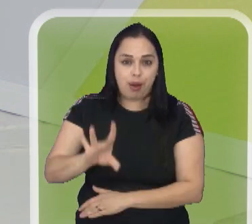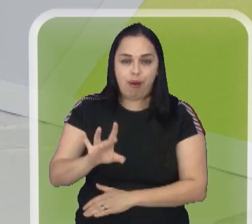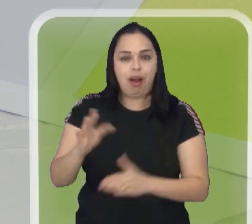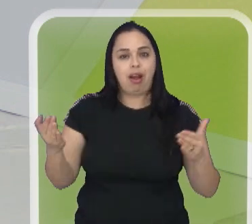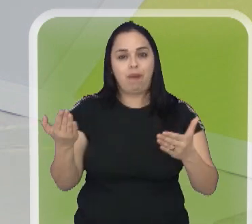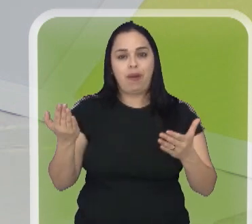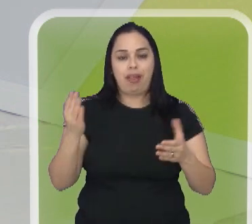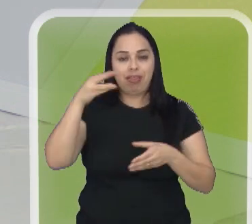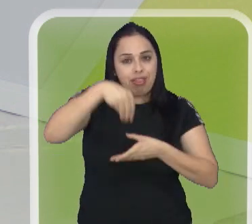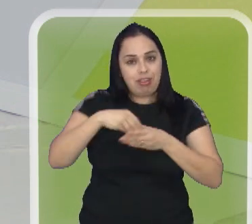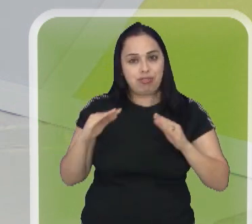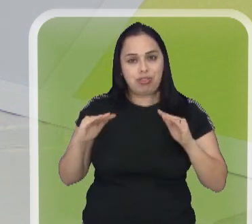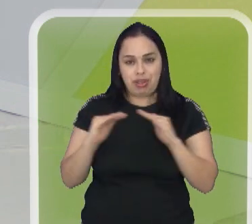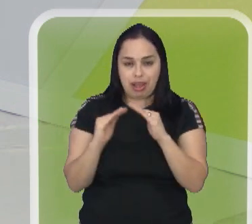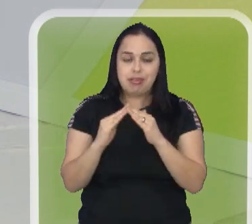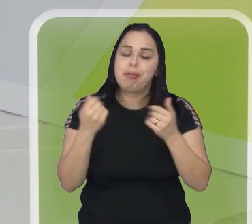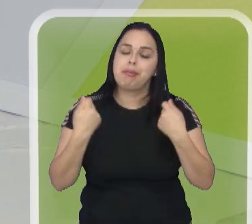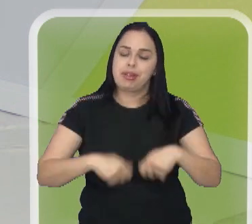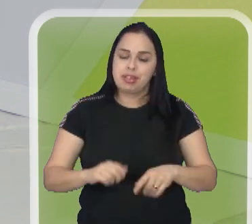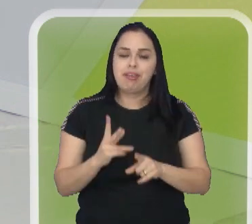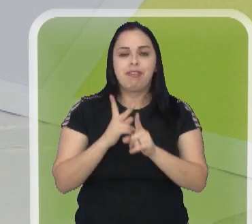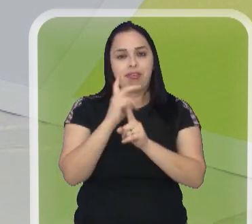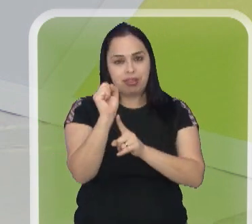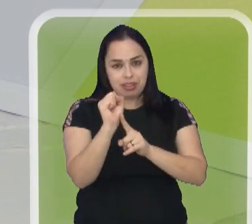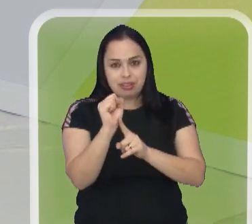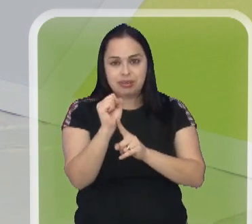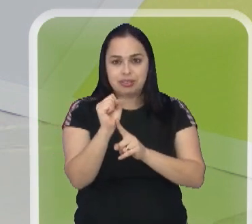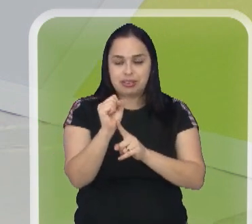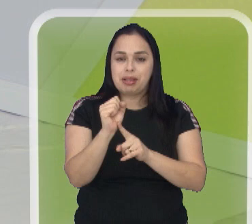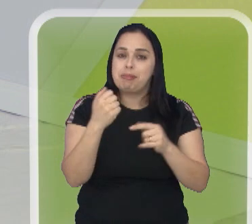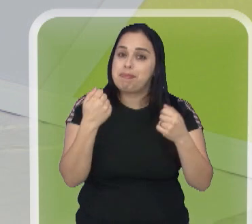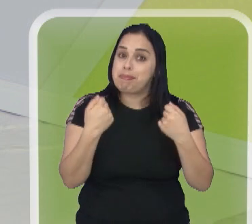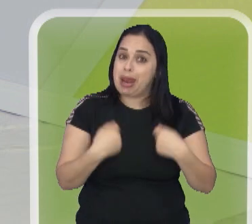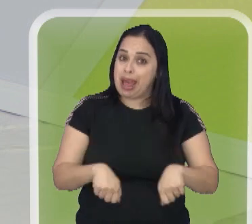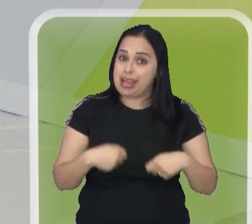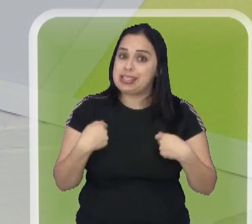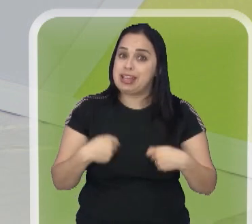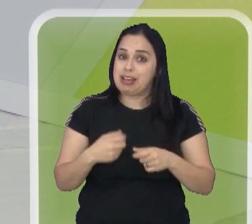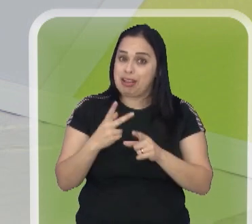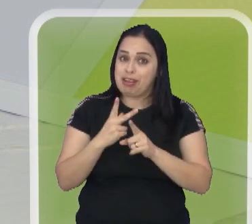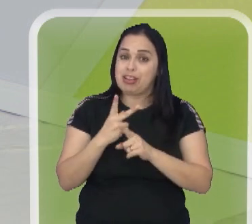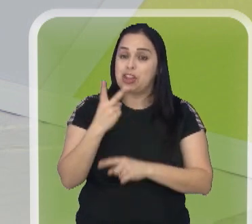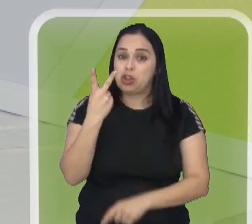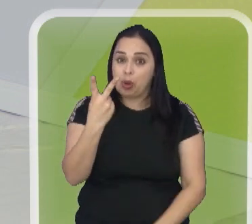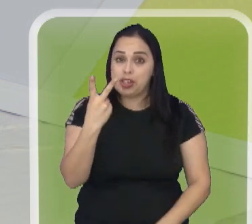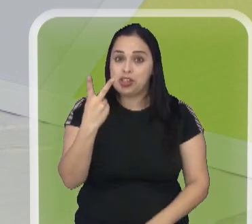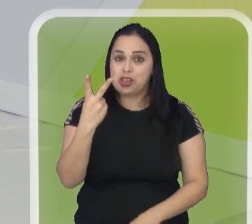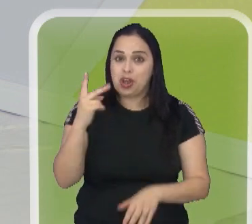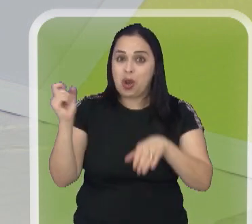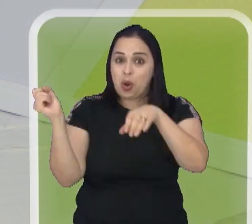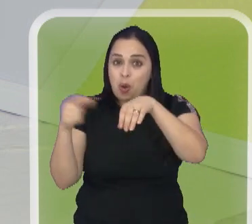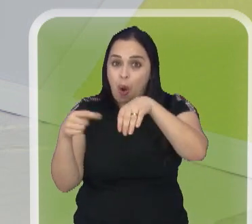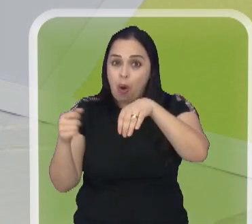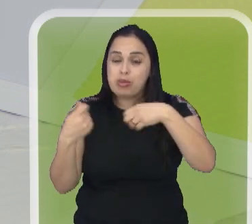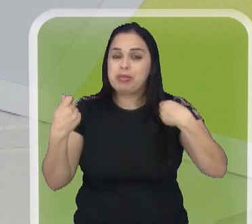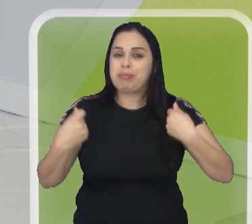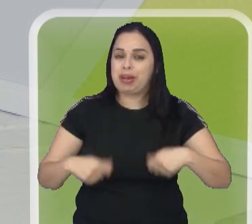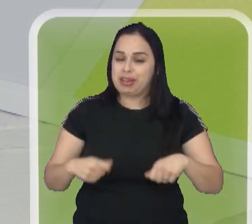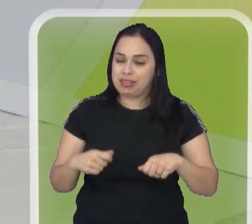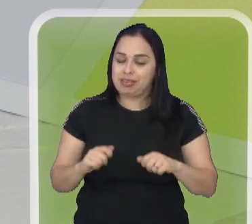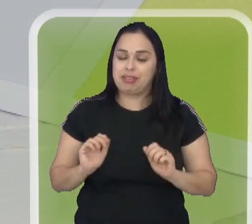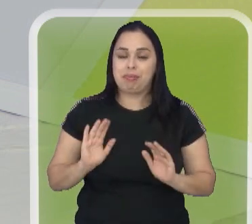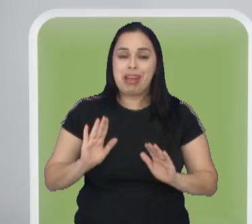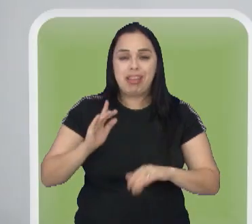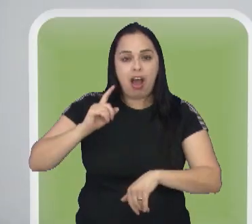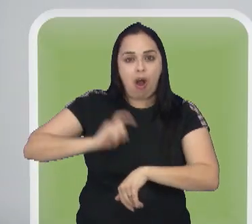Então, em termos esportivos, o São José basta vencer por 2 gols de diferença. Agora, na prática, são outros 500, né,